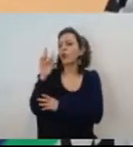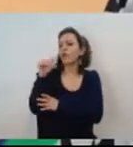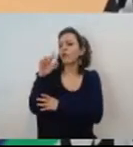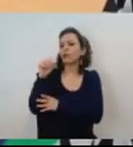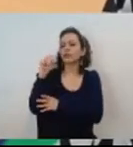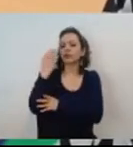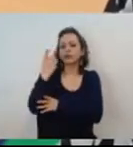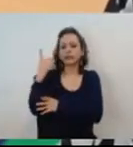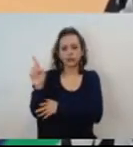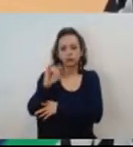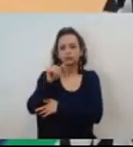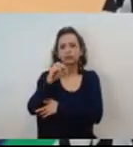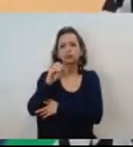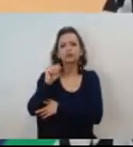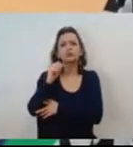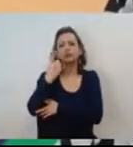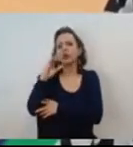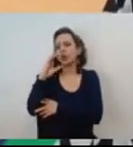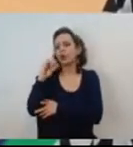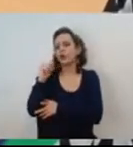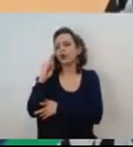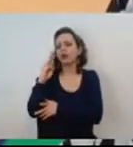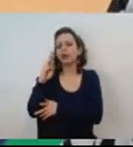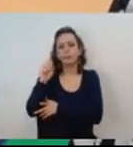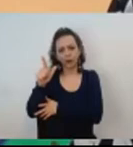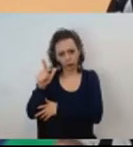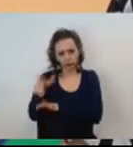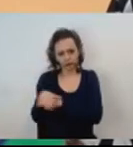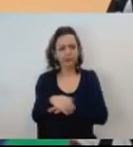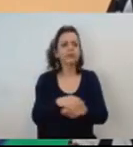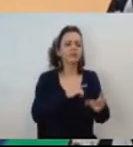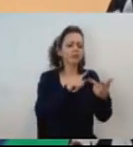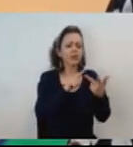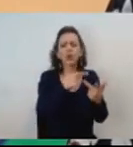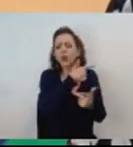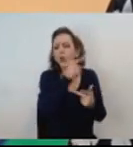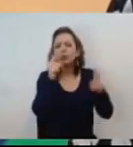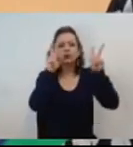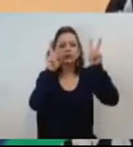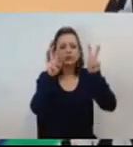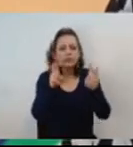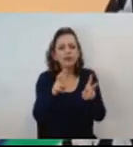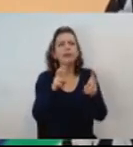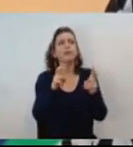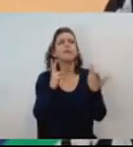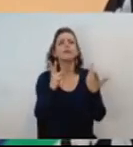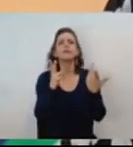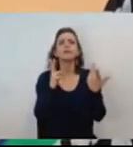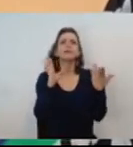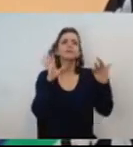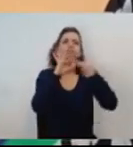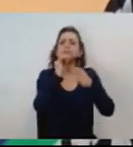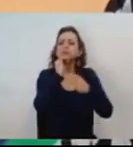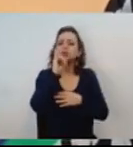tanta tanta os temas inerentes à inovação à a o compartilhamento Como já mencionei